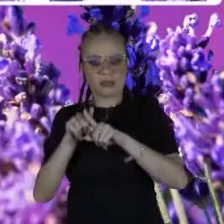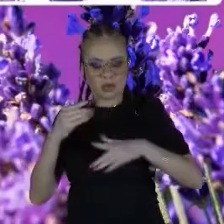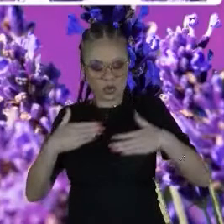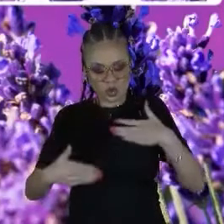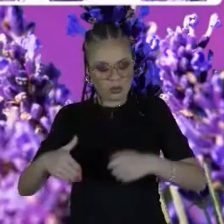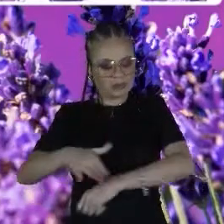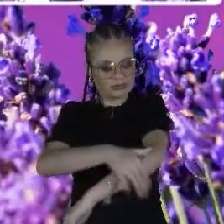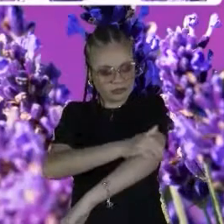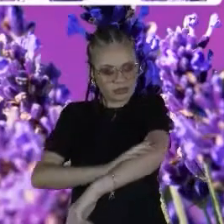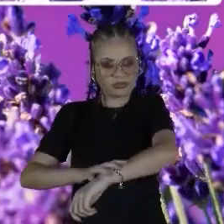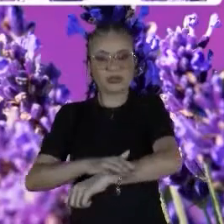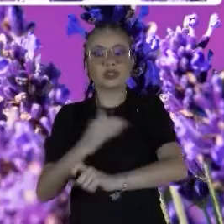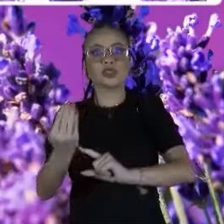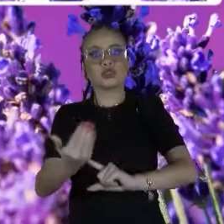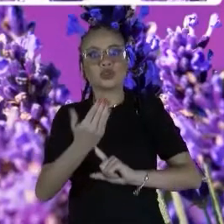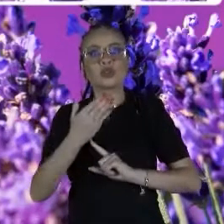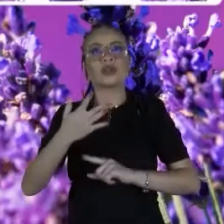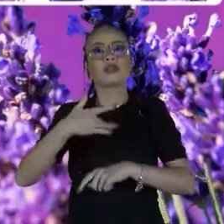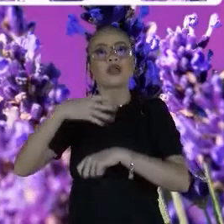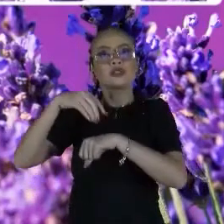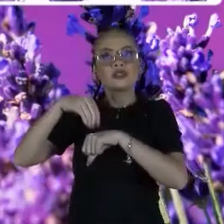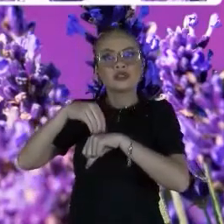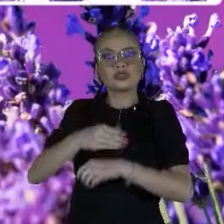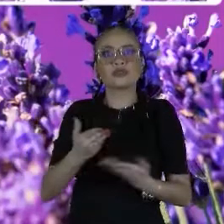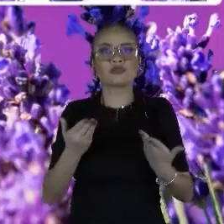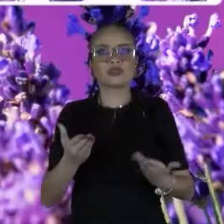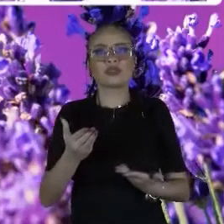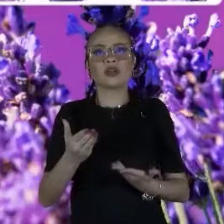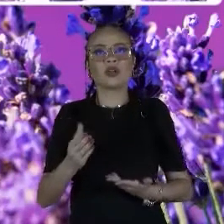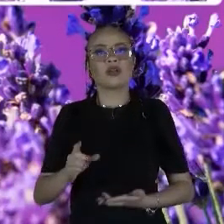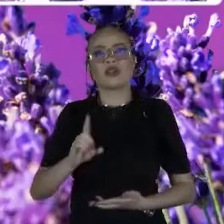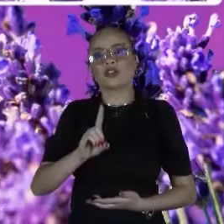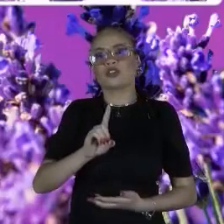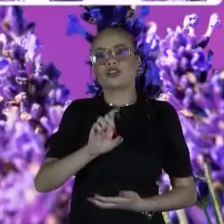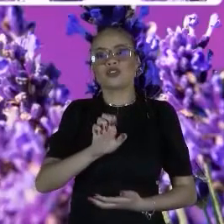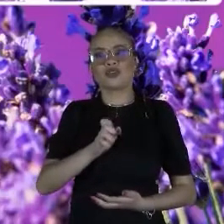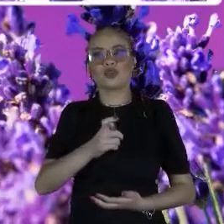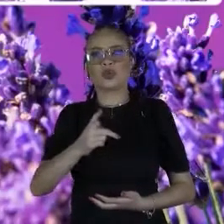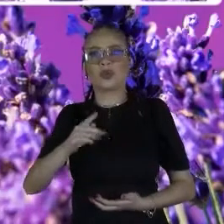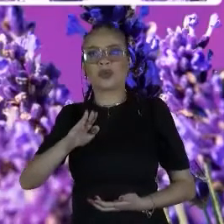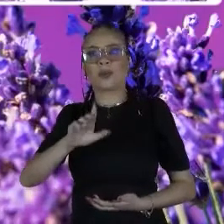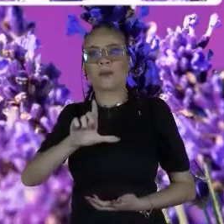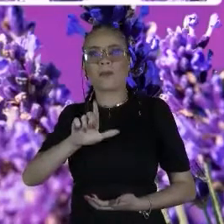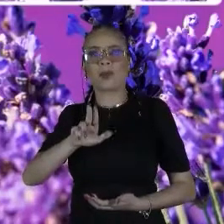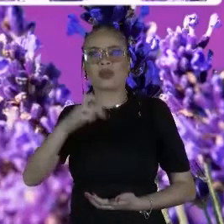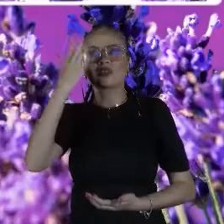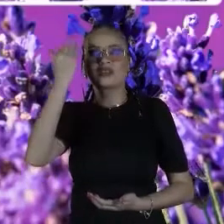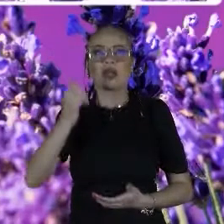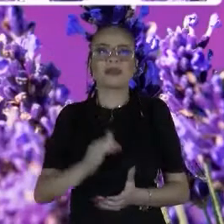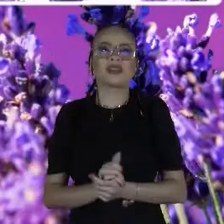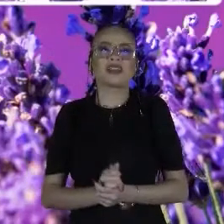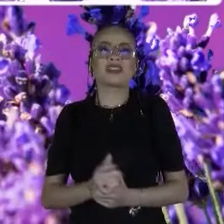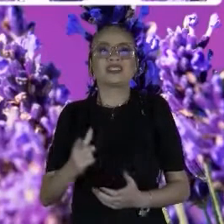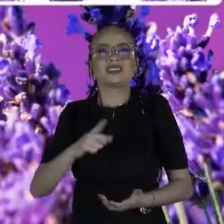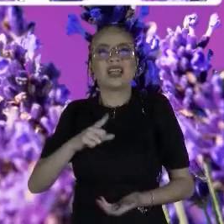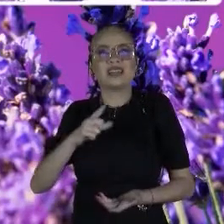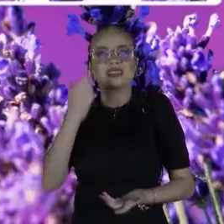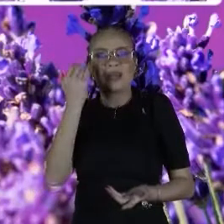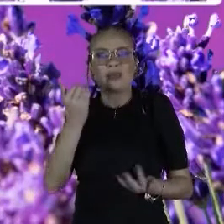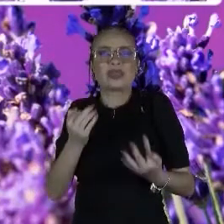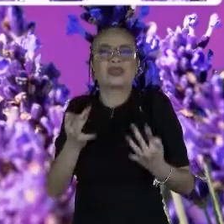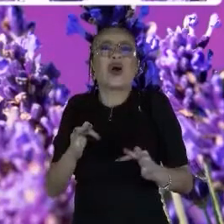nas E aí eu te indico aqui o deep blue gente Esse óleo ele é sensacional para aquelas dores linhas assim